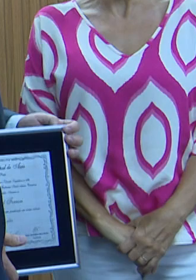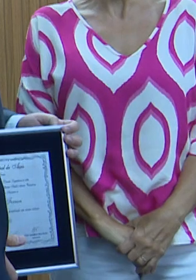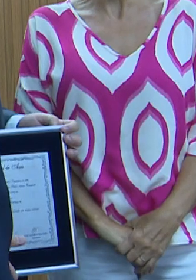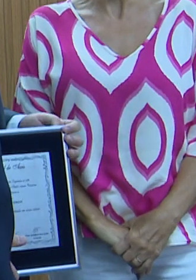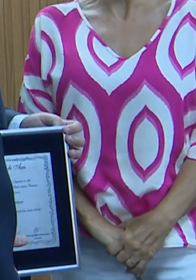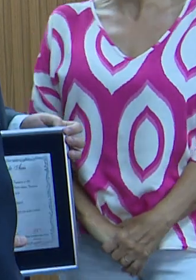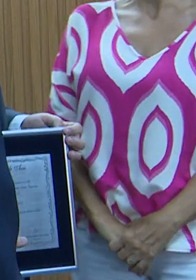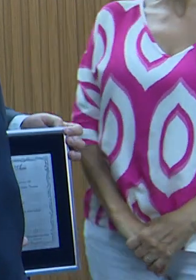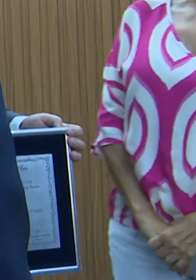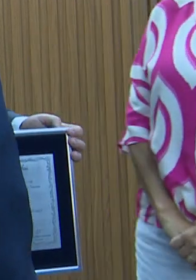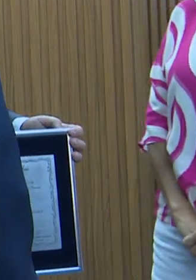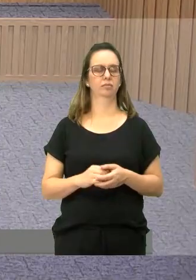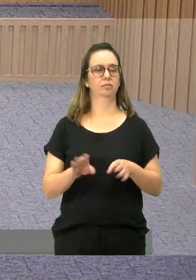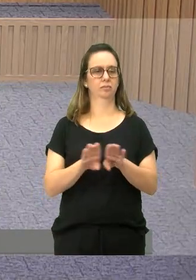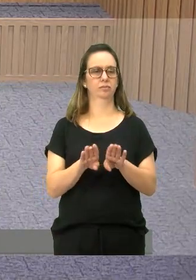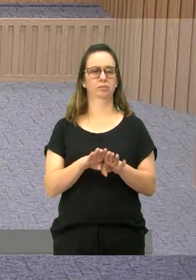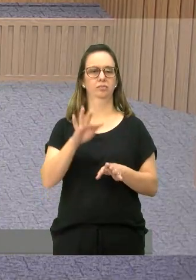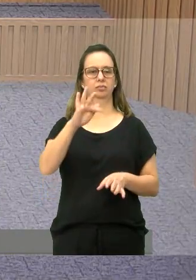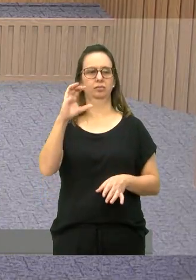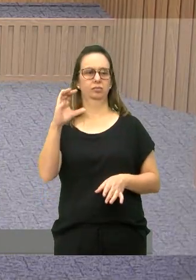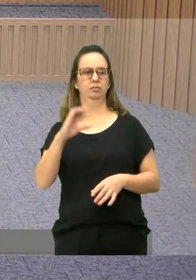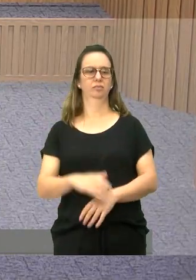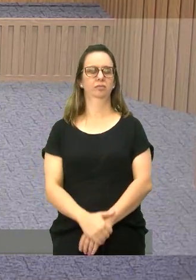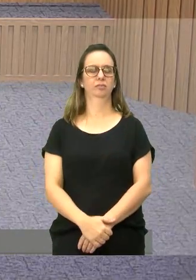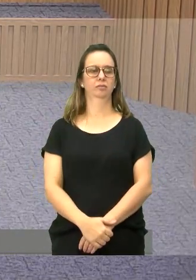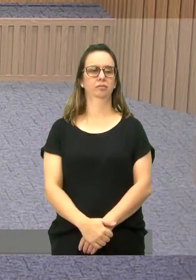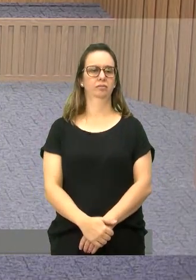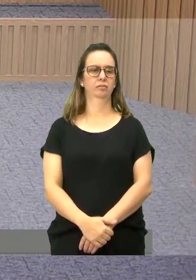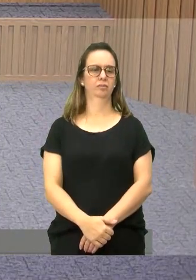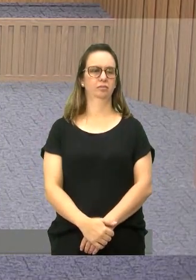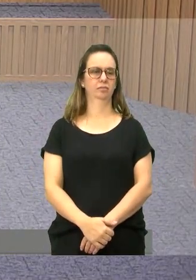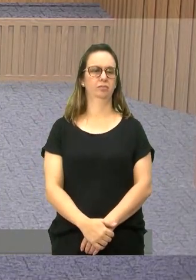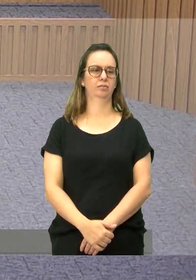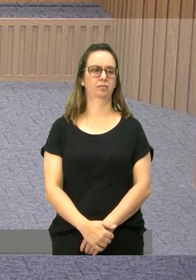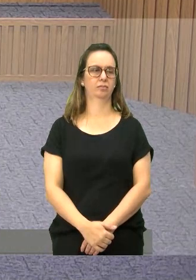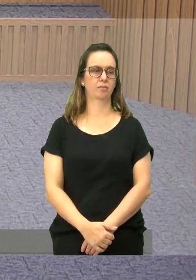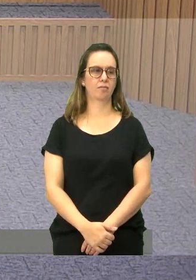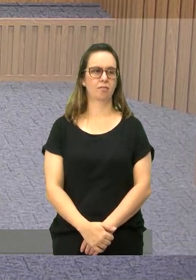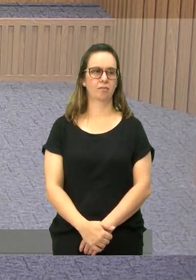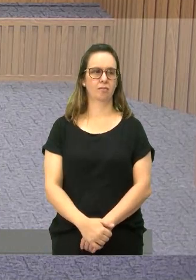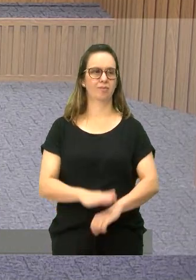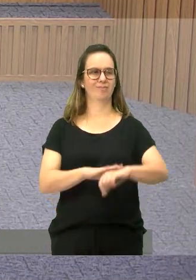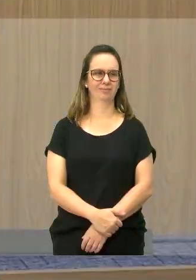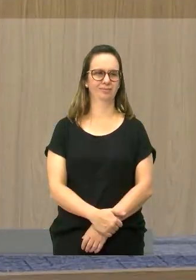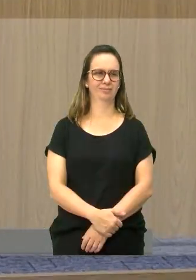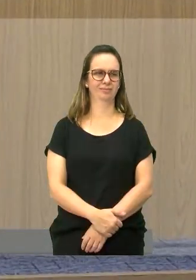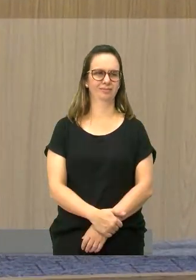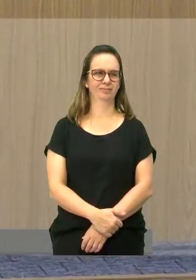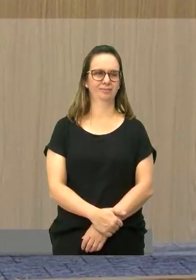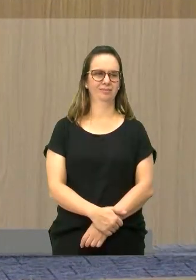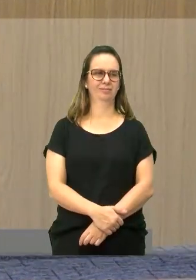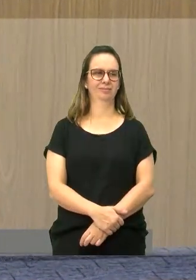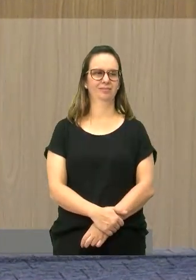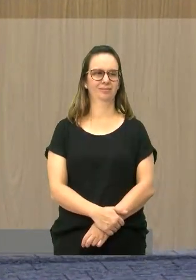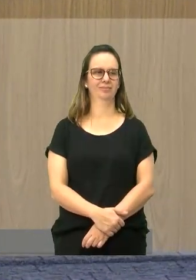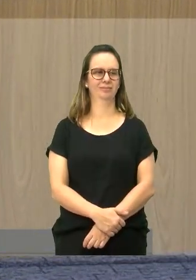sensibilidade esse olhar pra nossa população a presidente da casa Viviane Del Massa se emocionou a homenagear o cardiologista e